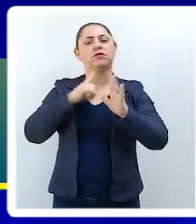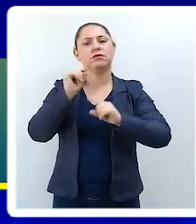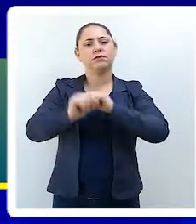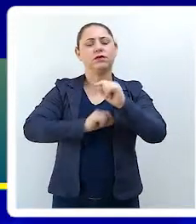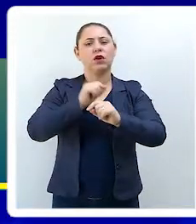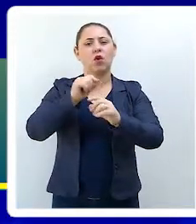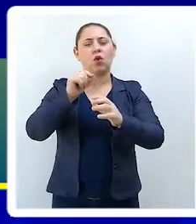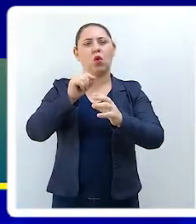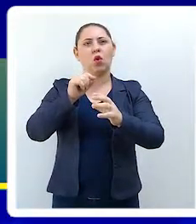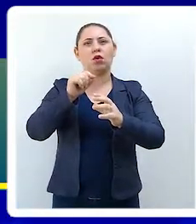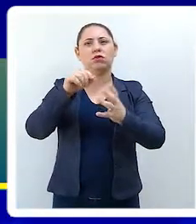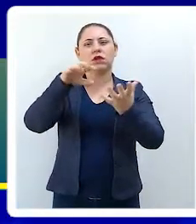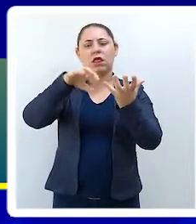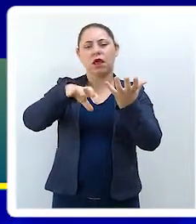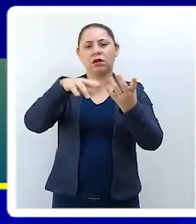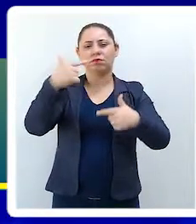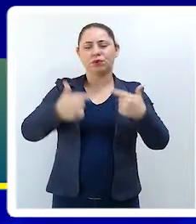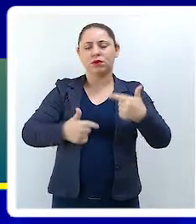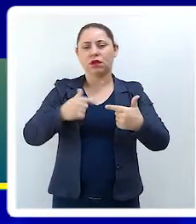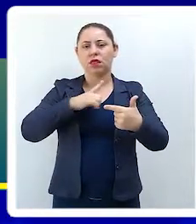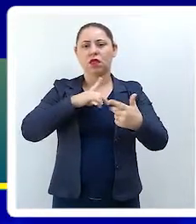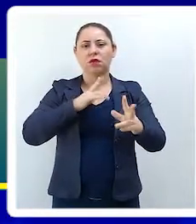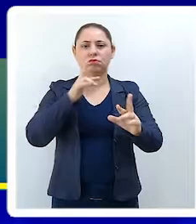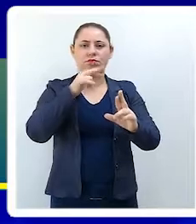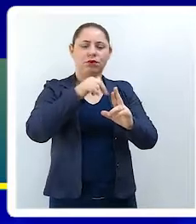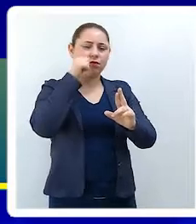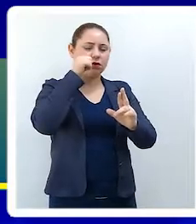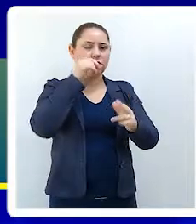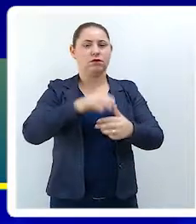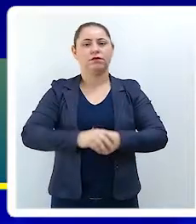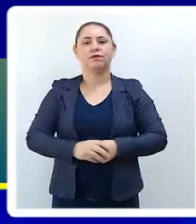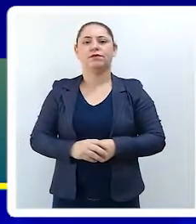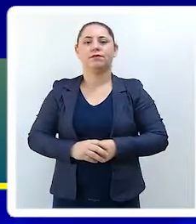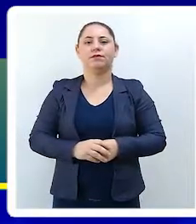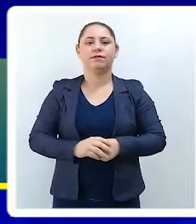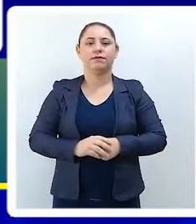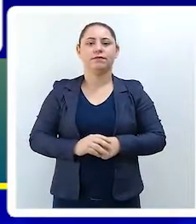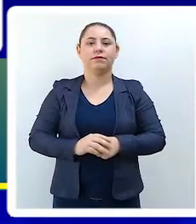mesmo? O cenário político nacional tem representação satisfatória das mulheres?